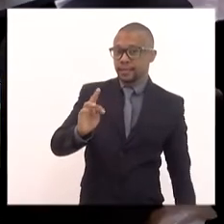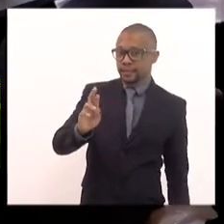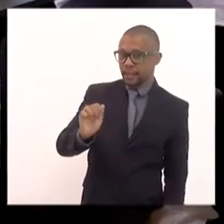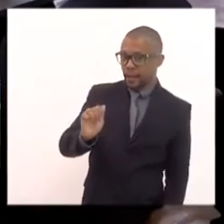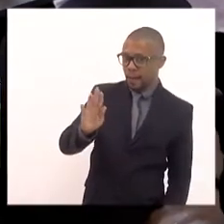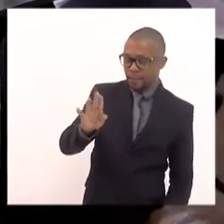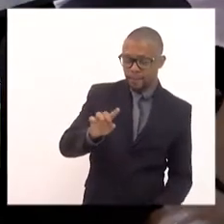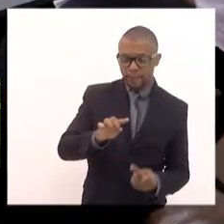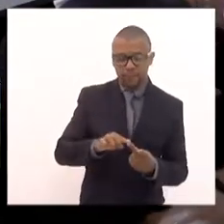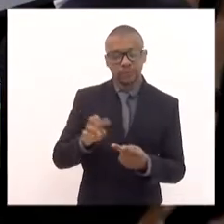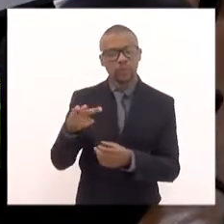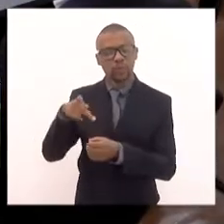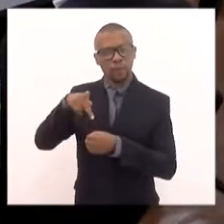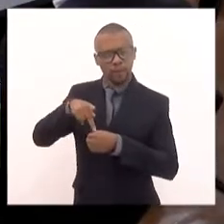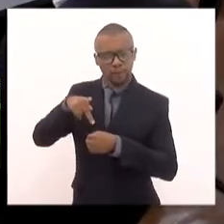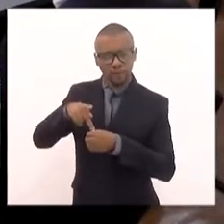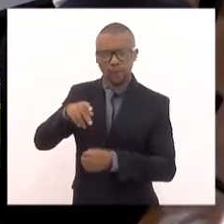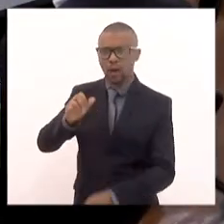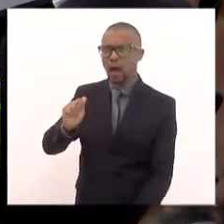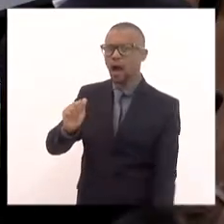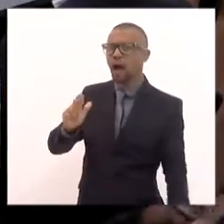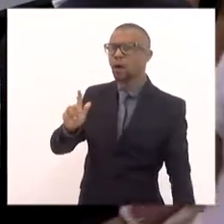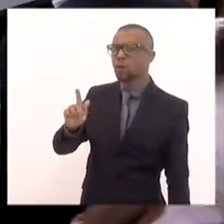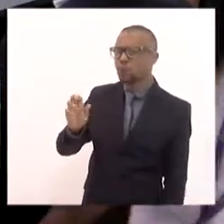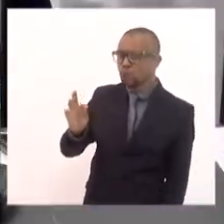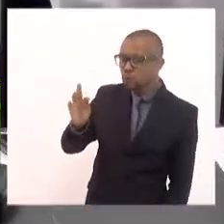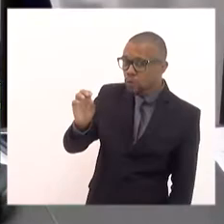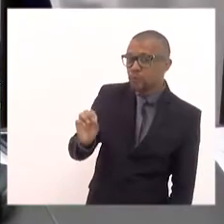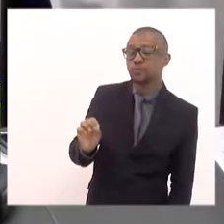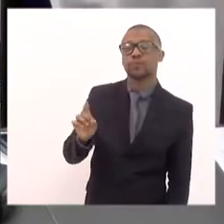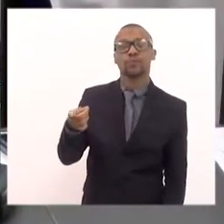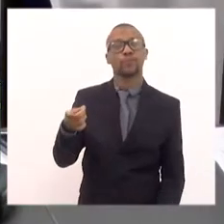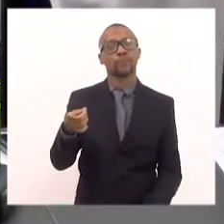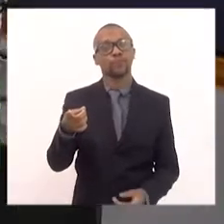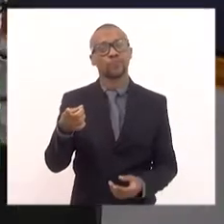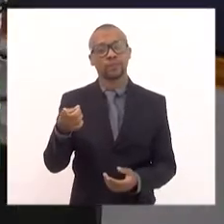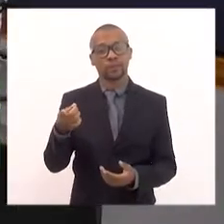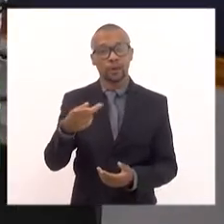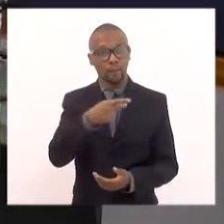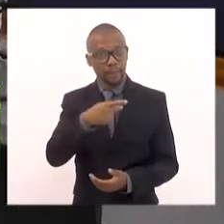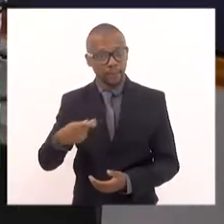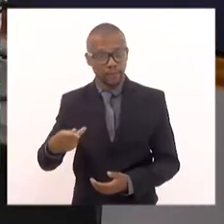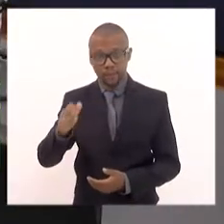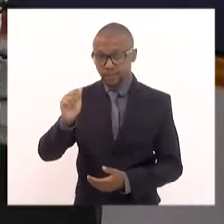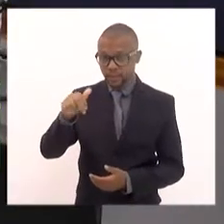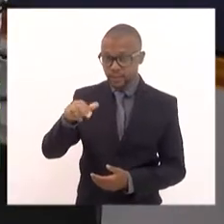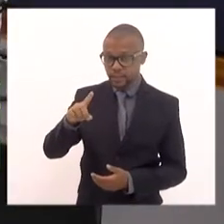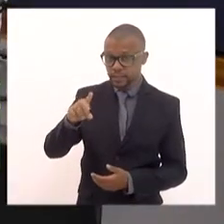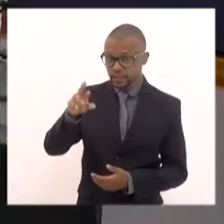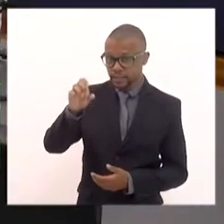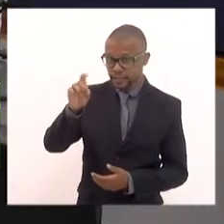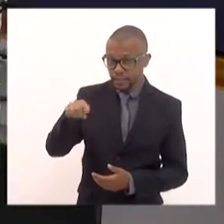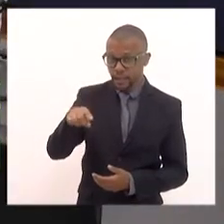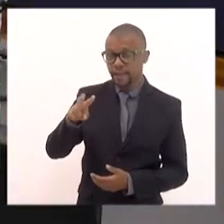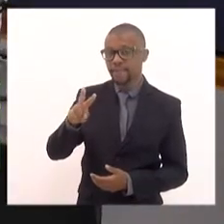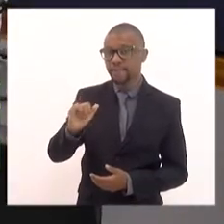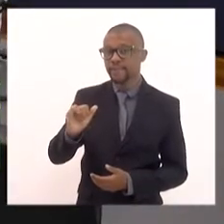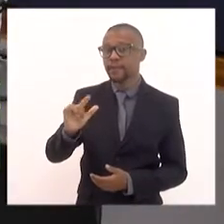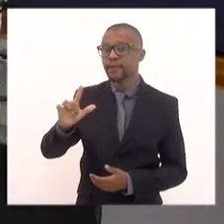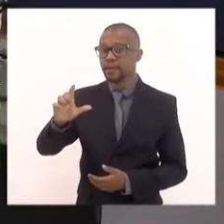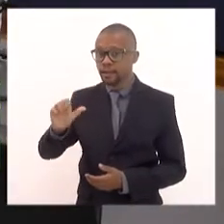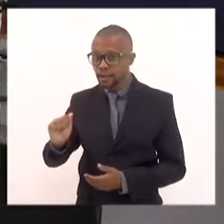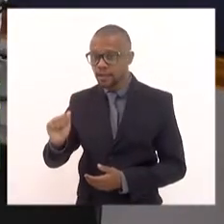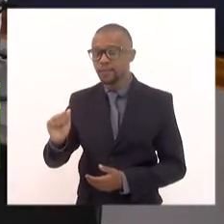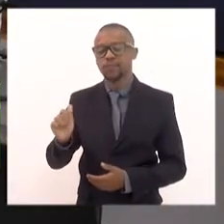do procurador Augusto Werneck, a equipe da CETRAB, na presença do presidente André Vila e de sua equipe também,